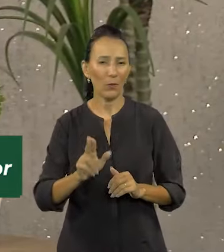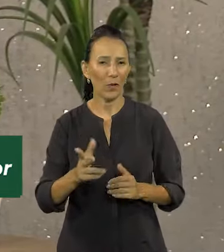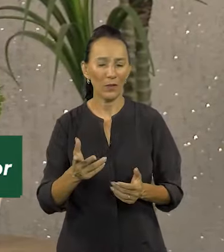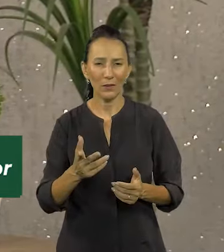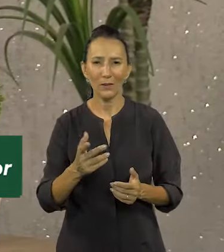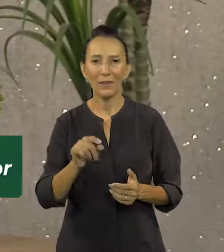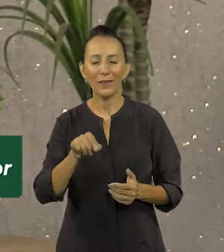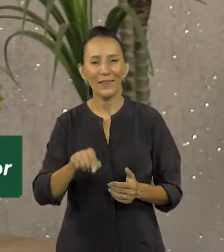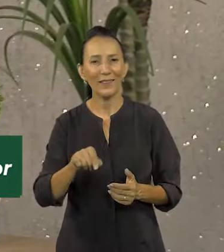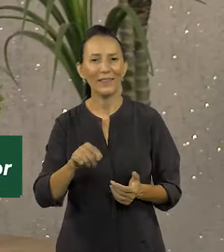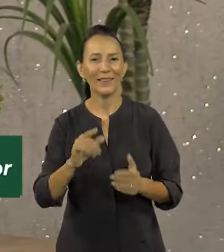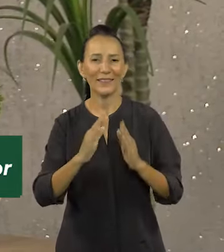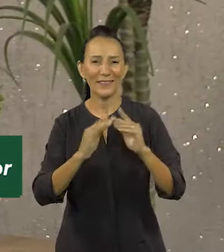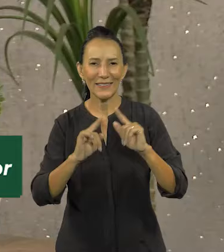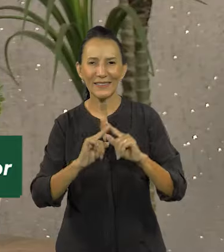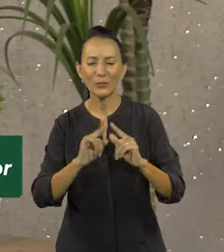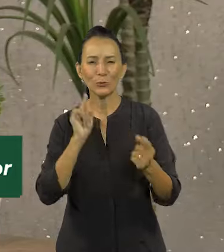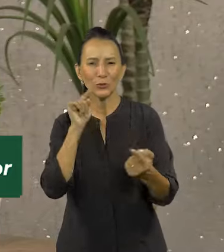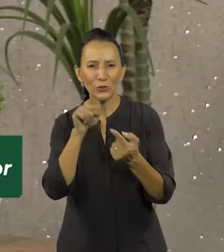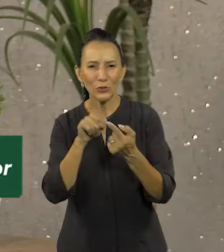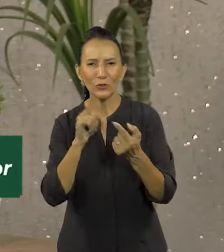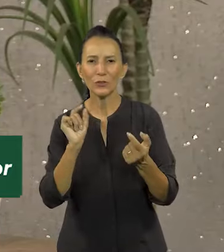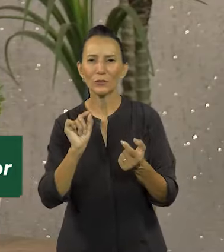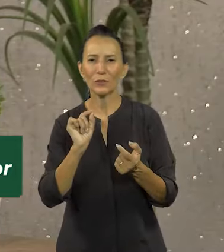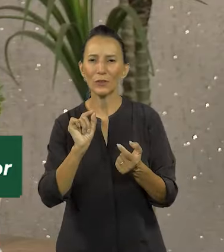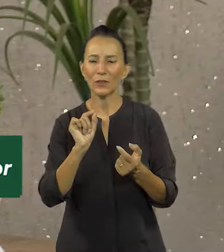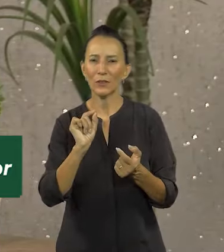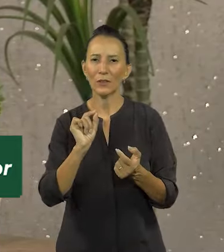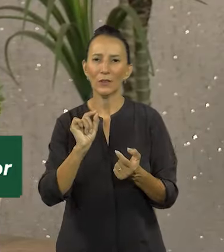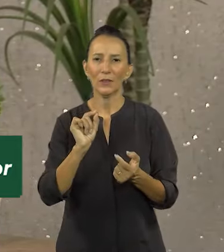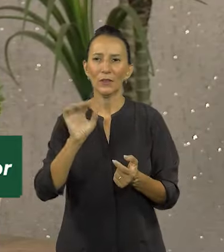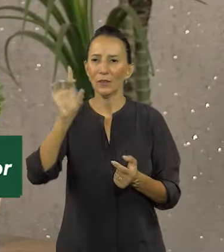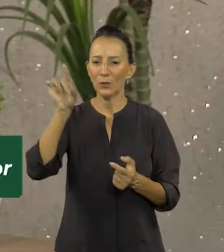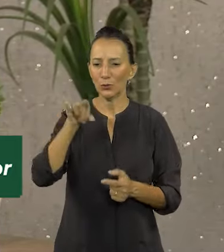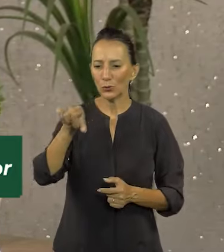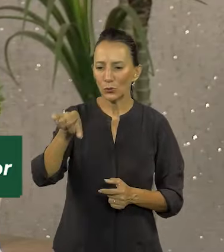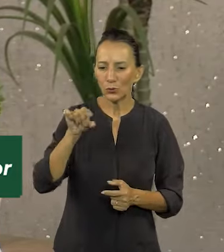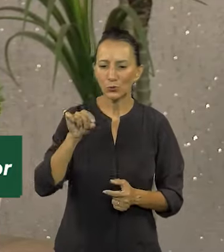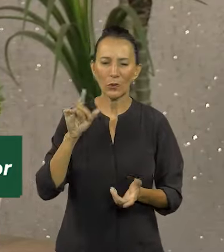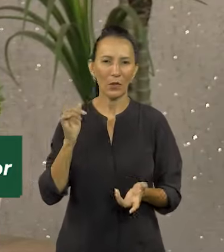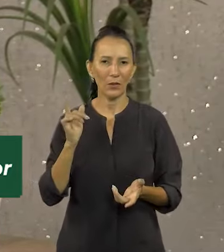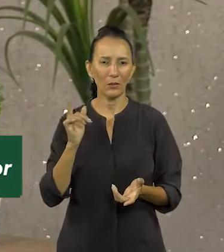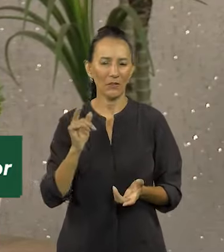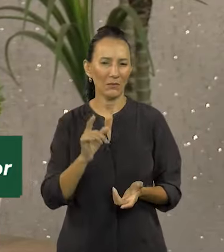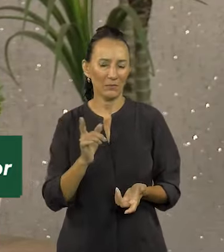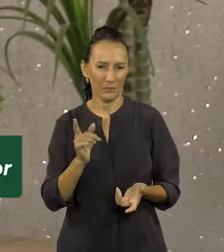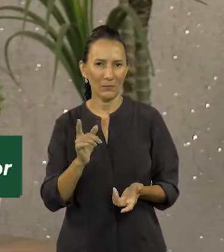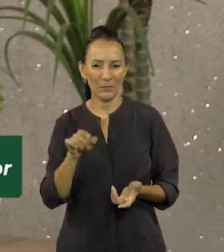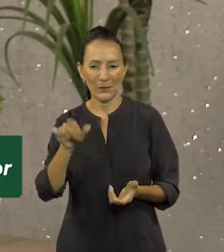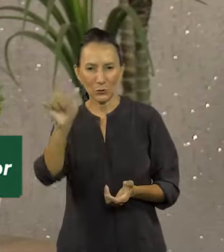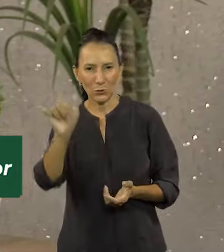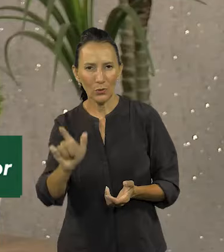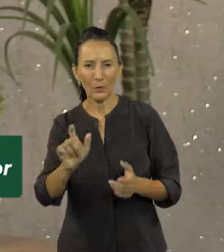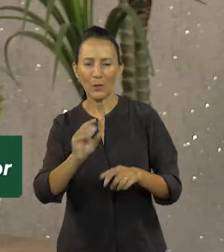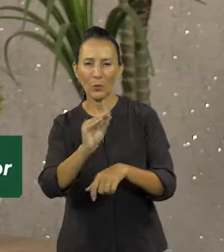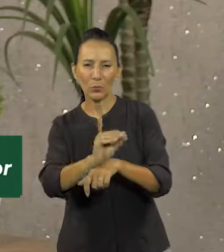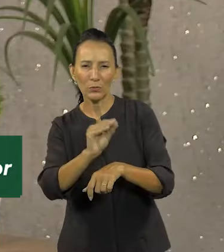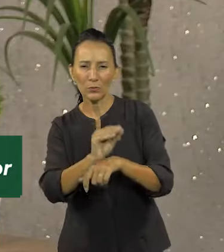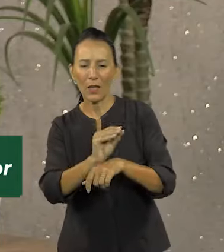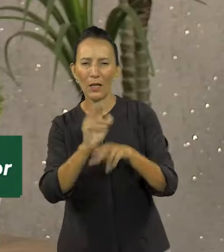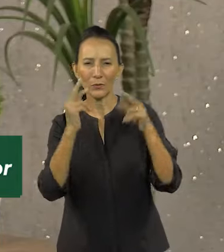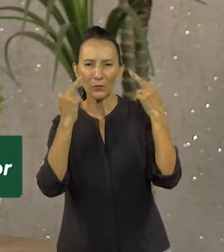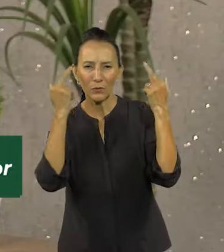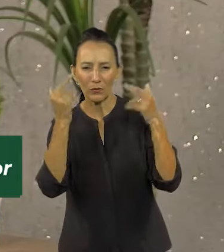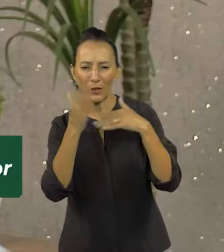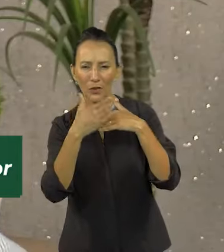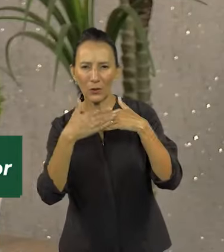chamados Voca acionados e não porque um empresário tem dinheiro um jogador de futebol então ele Ele banca